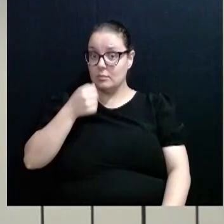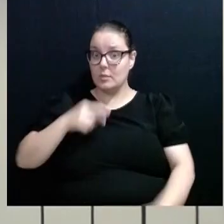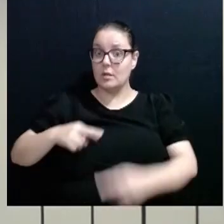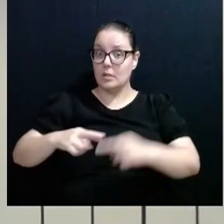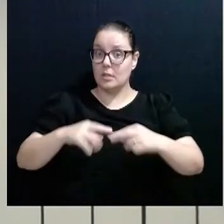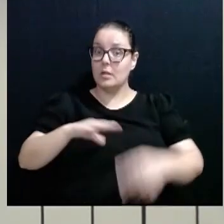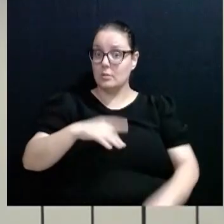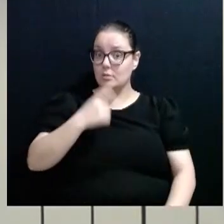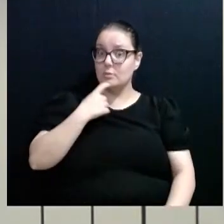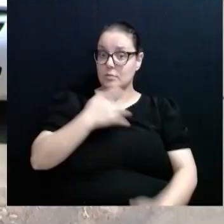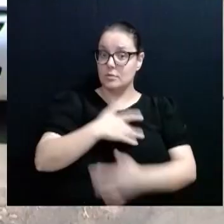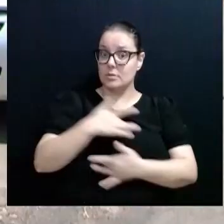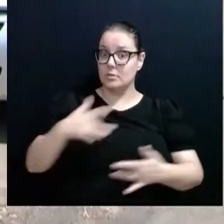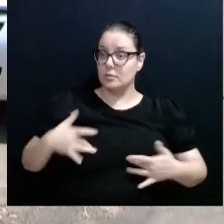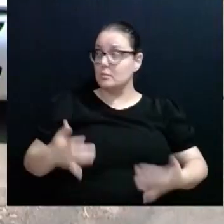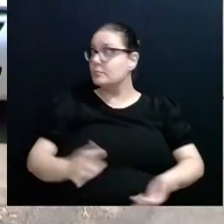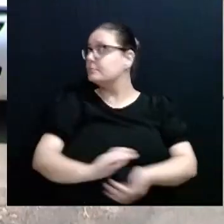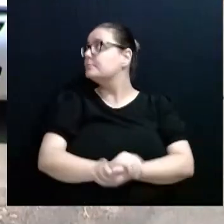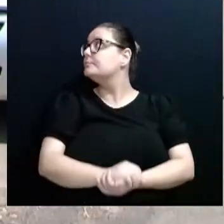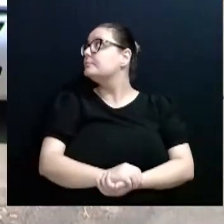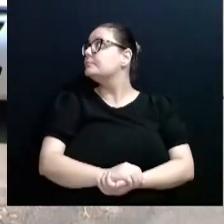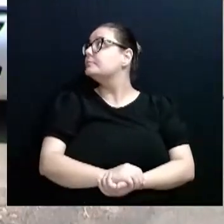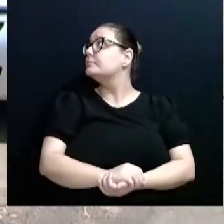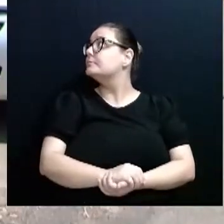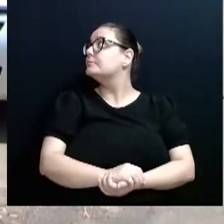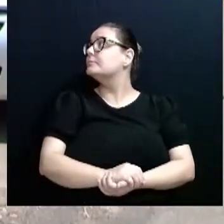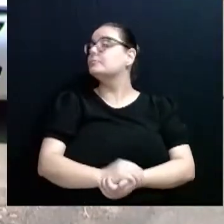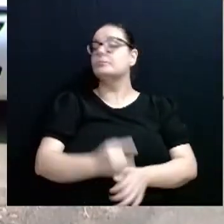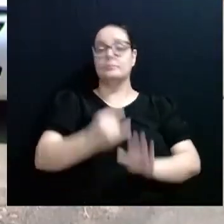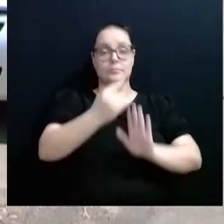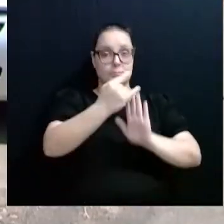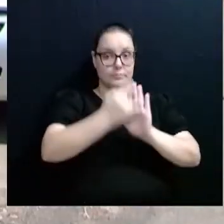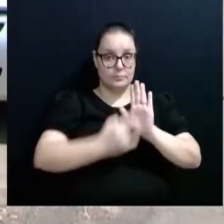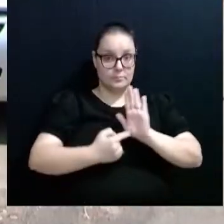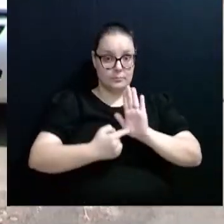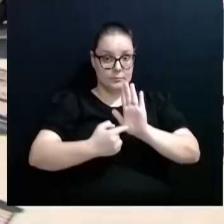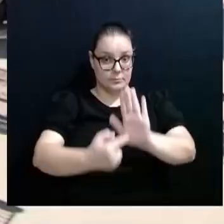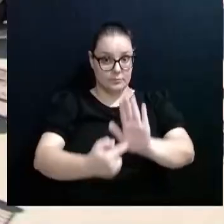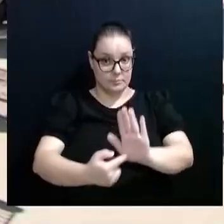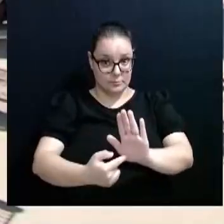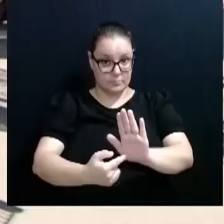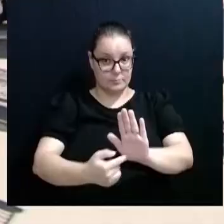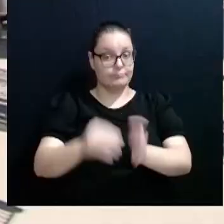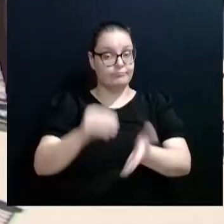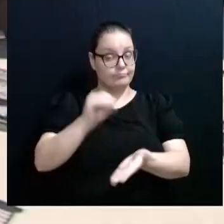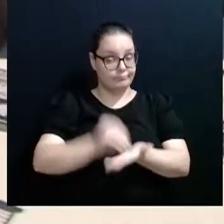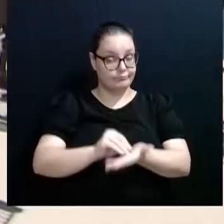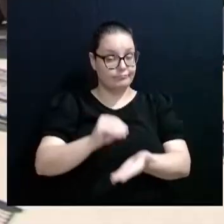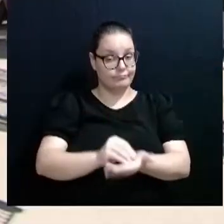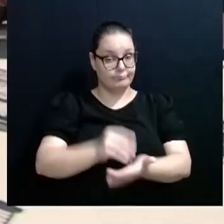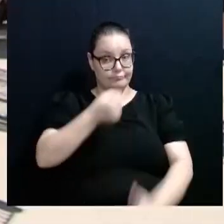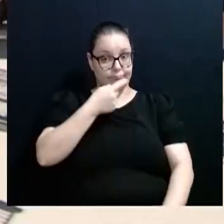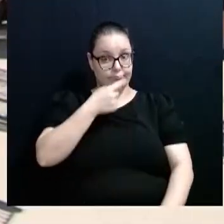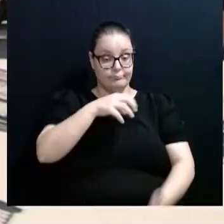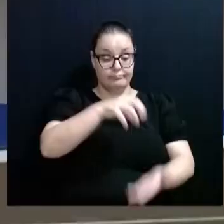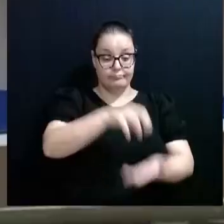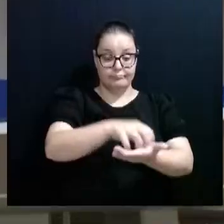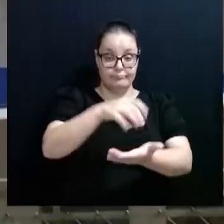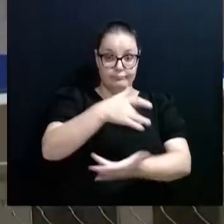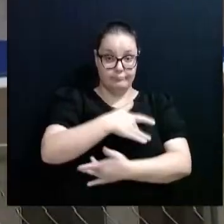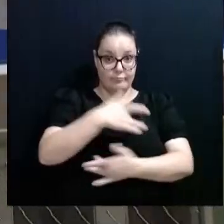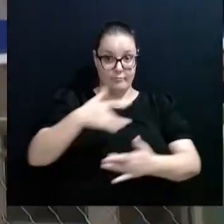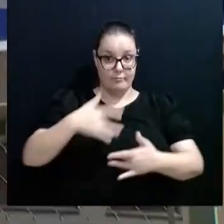saúde. O documento aponta relatos de falta de medicamentos em centros de saúde do